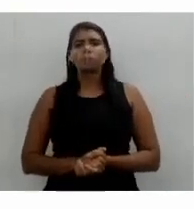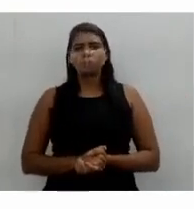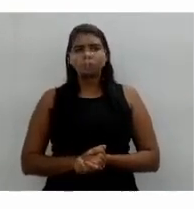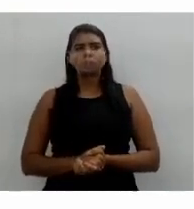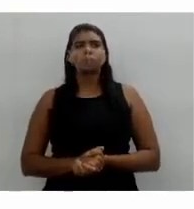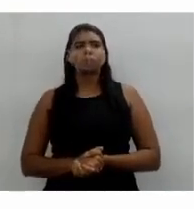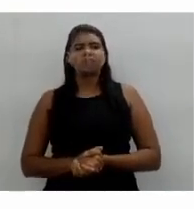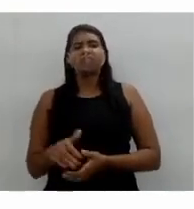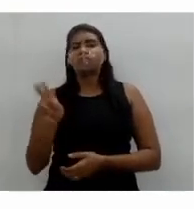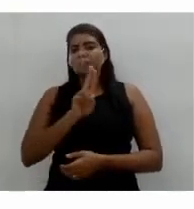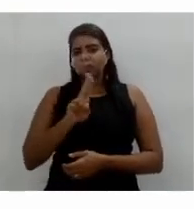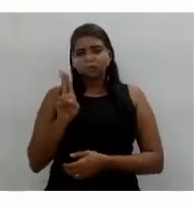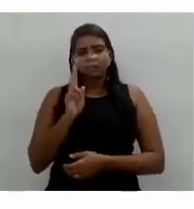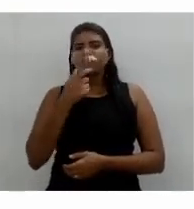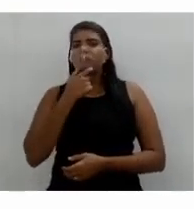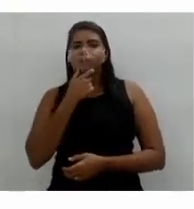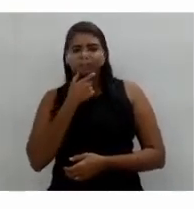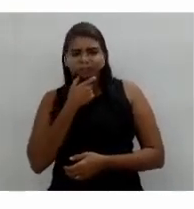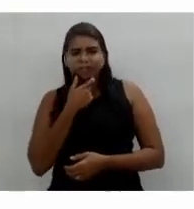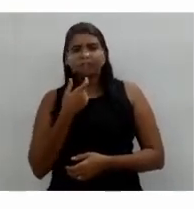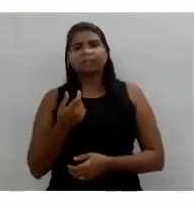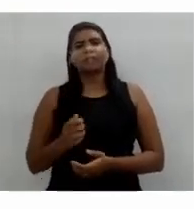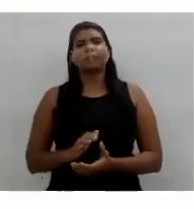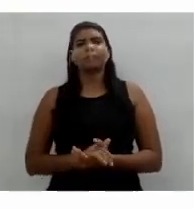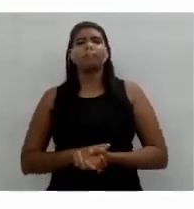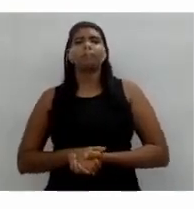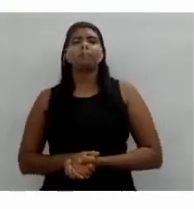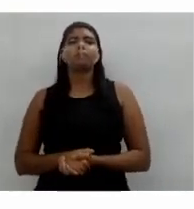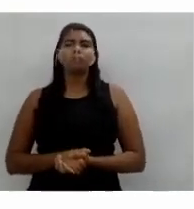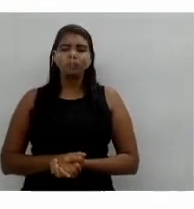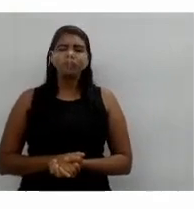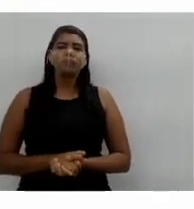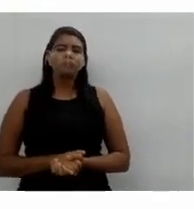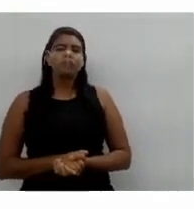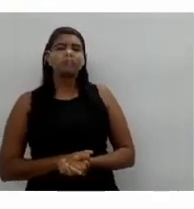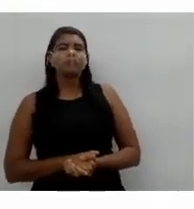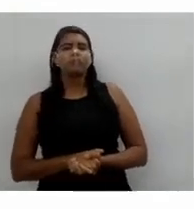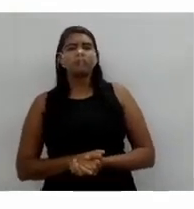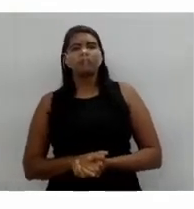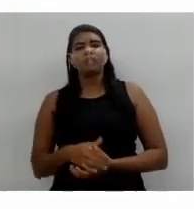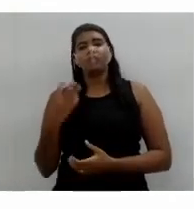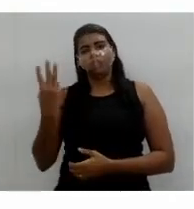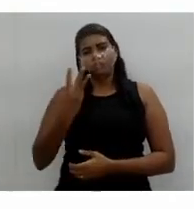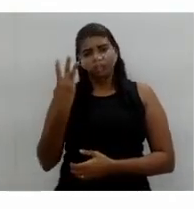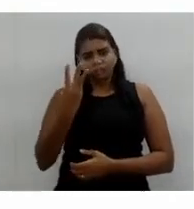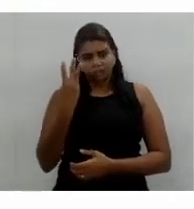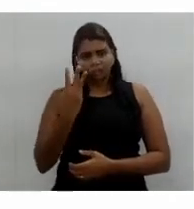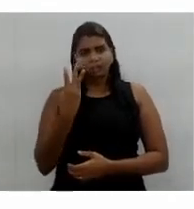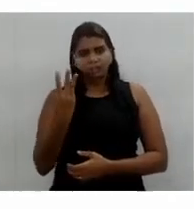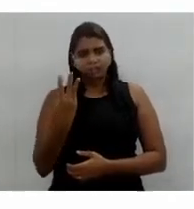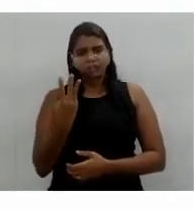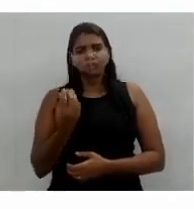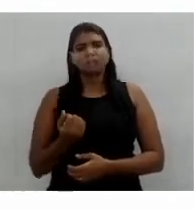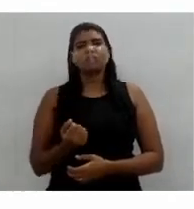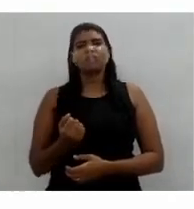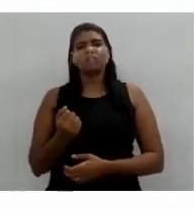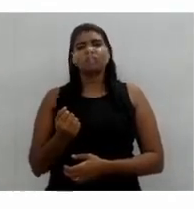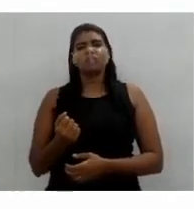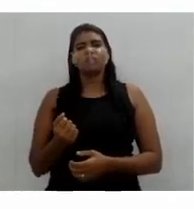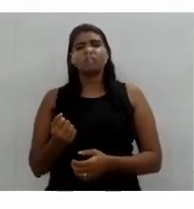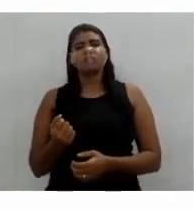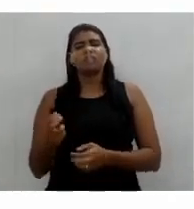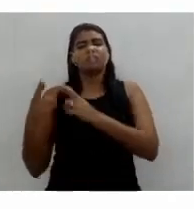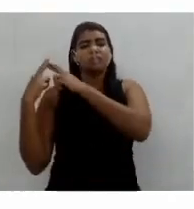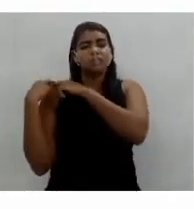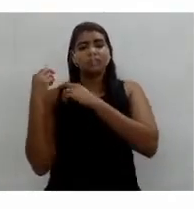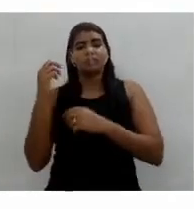Armstrong, o Michael Collins e o Buzz Aldrin, certo? Os 3 integrantes da Apolo 11, que foi uma